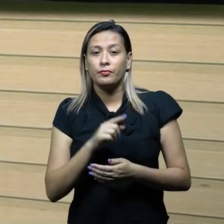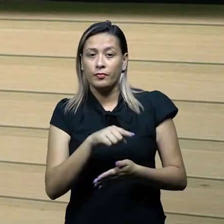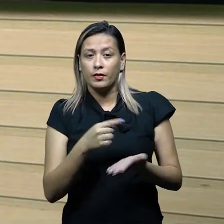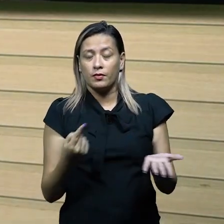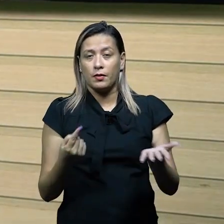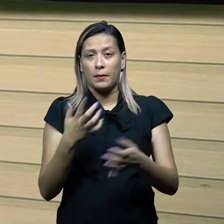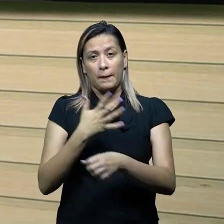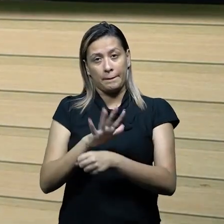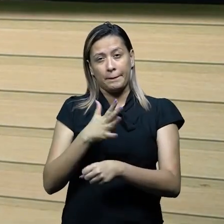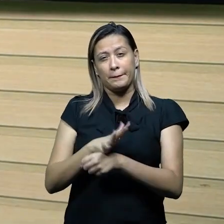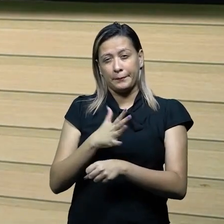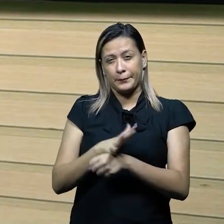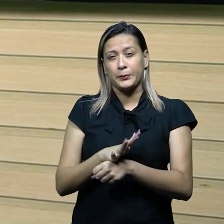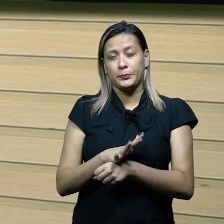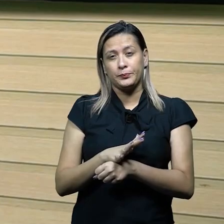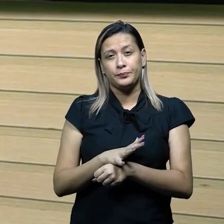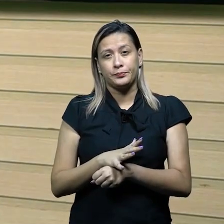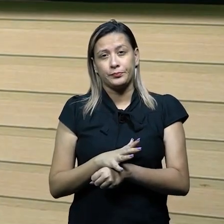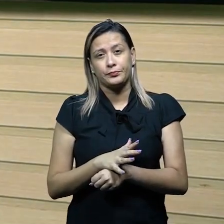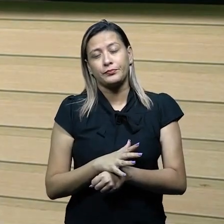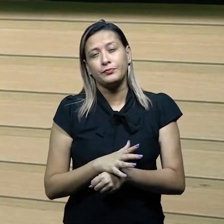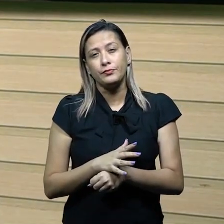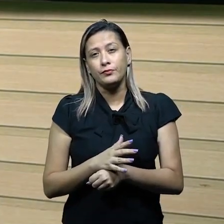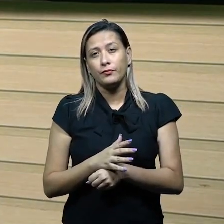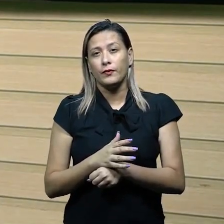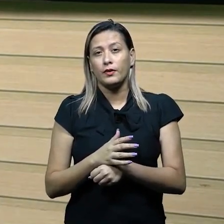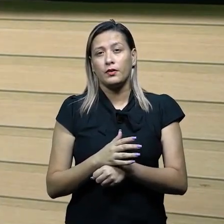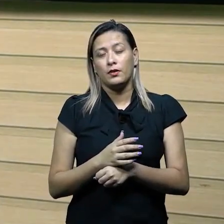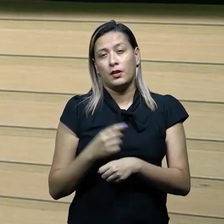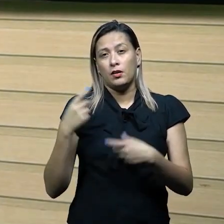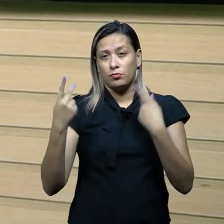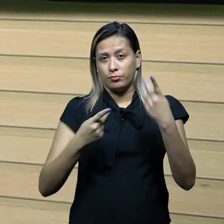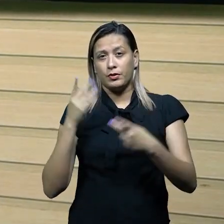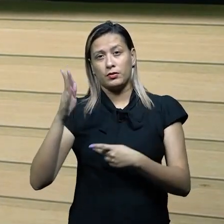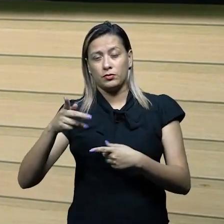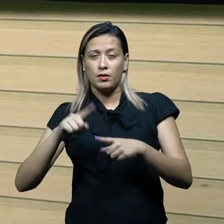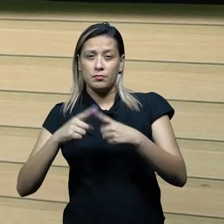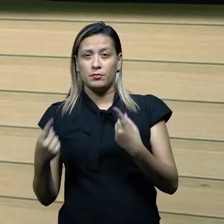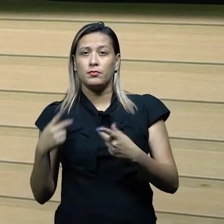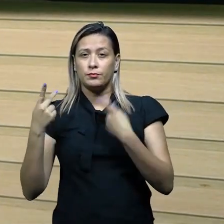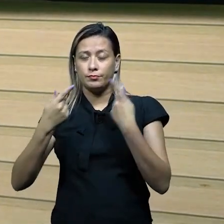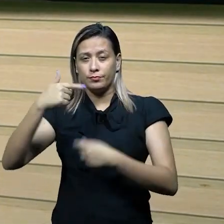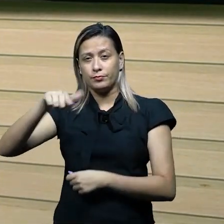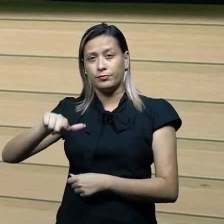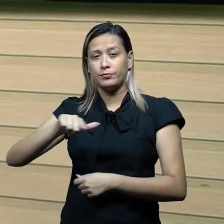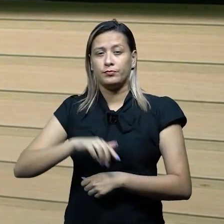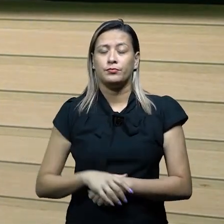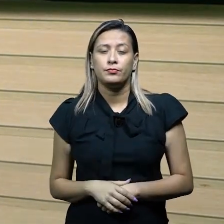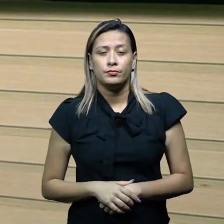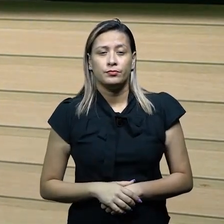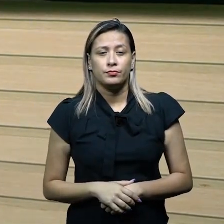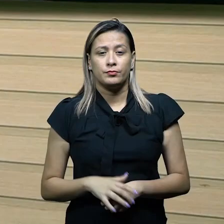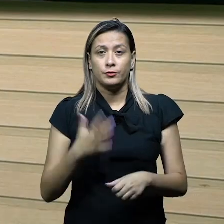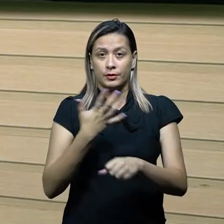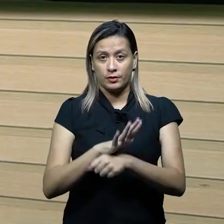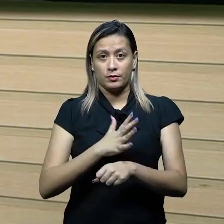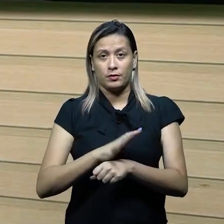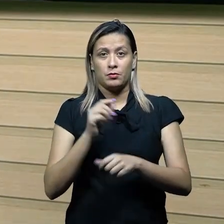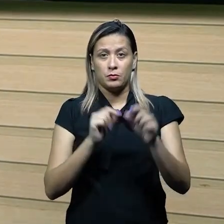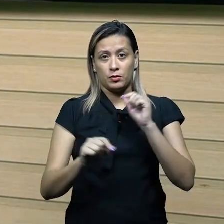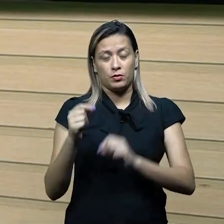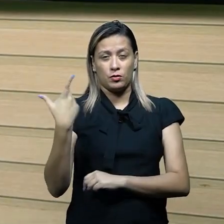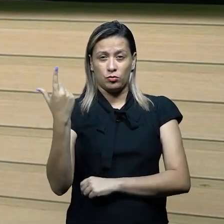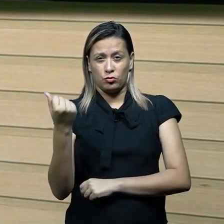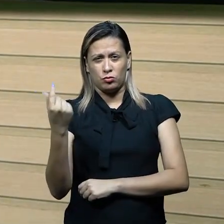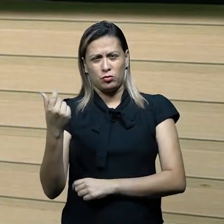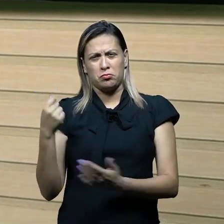treinamento, isso eu já falei em aulas anteriores e vou repetir, é muito importante para quem quer realmente atuar na área de RH, entenda isso. Treinamento, ele não é